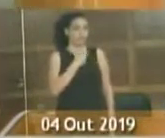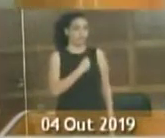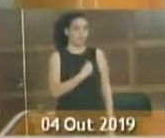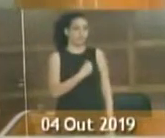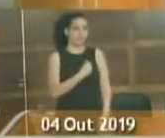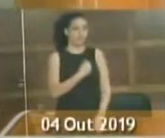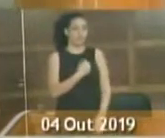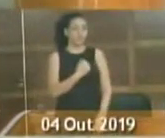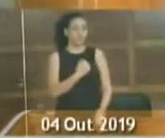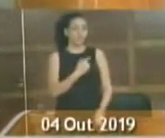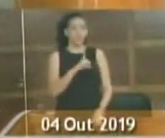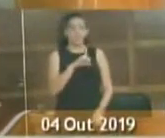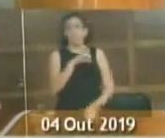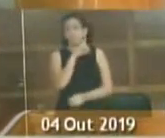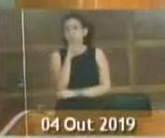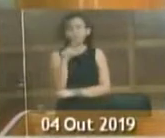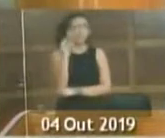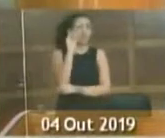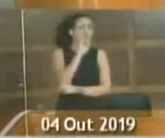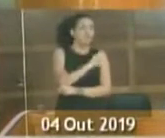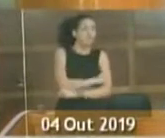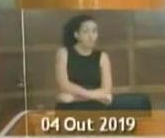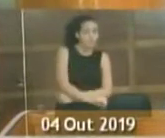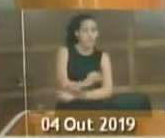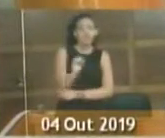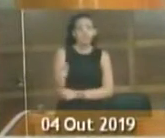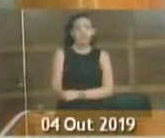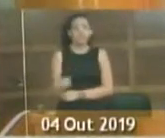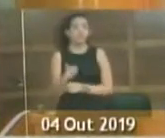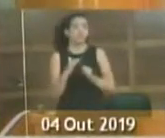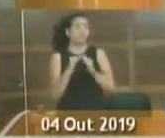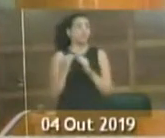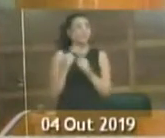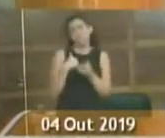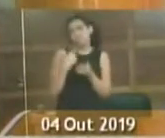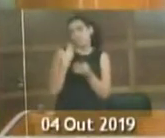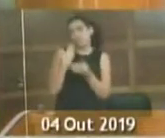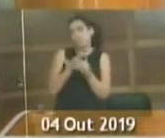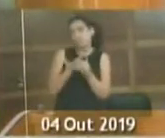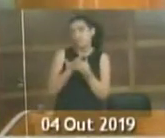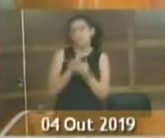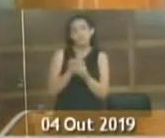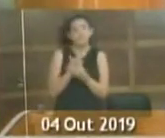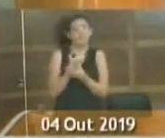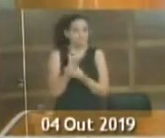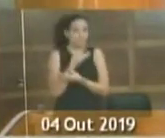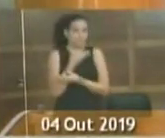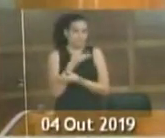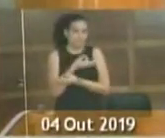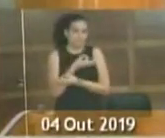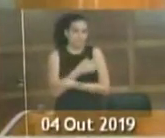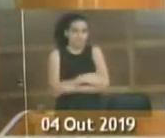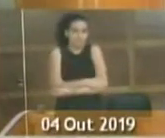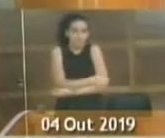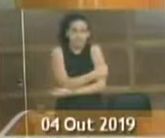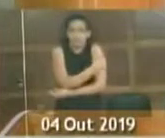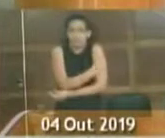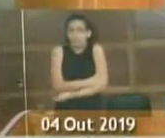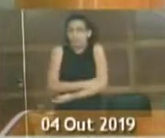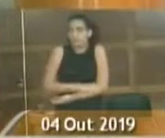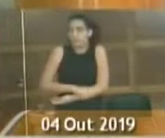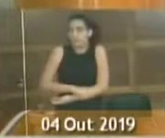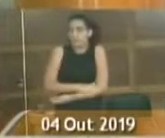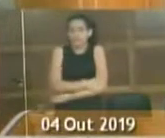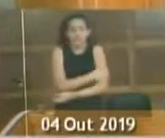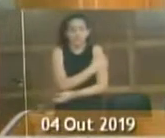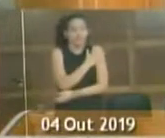na chuva, dia e noite, de algum vizinho ali, creio eu, não tenho certeza. Entendi. E estava